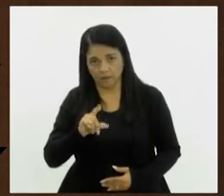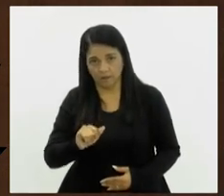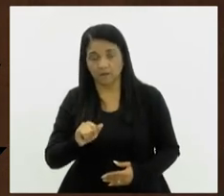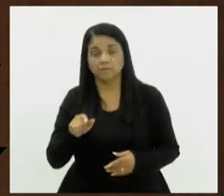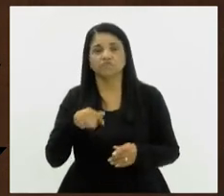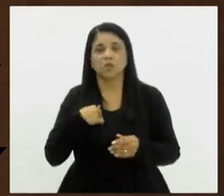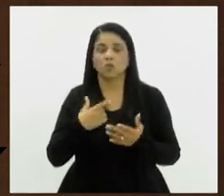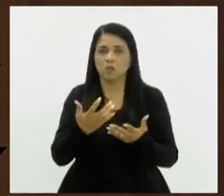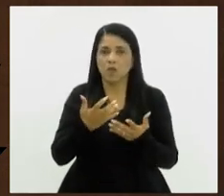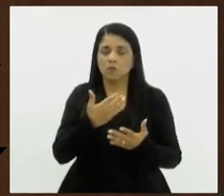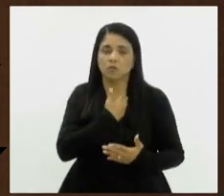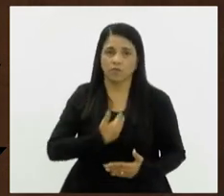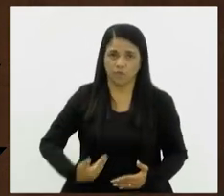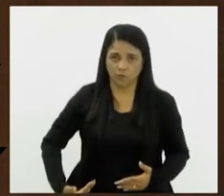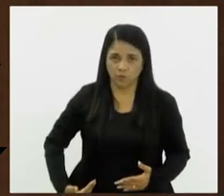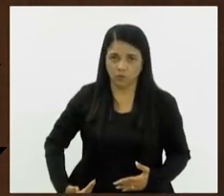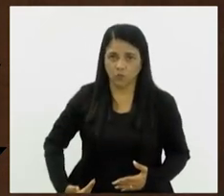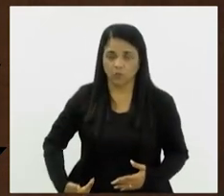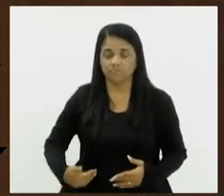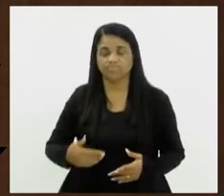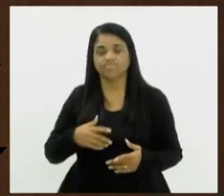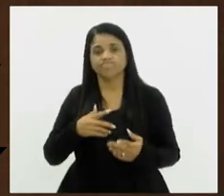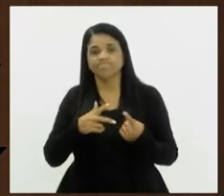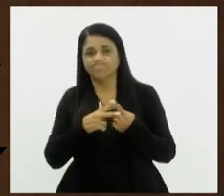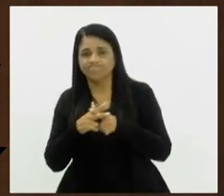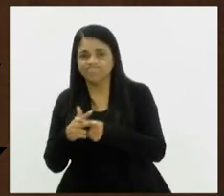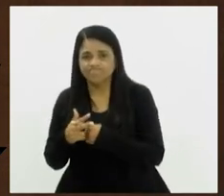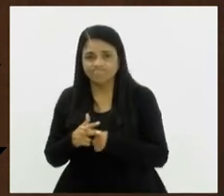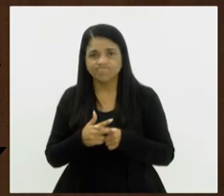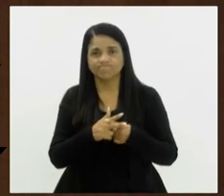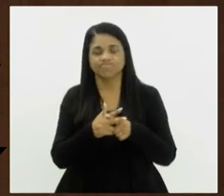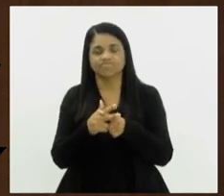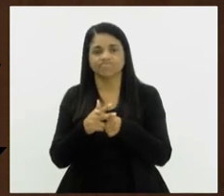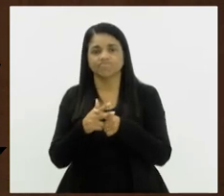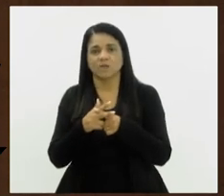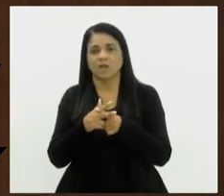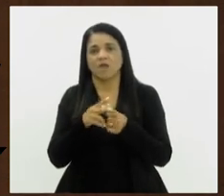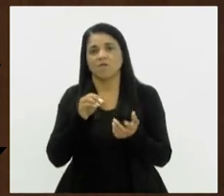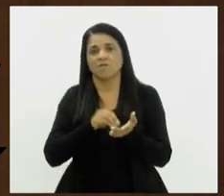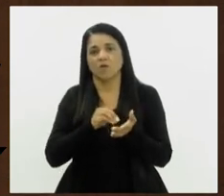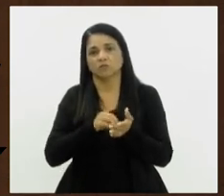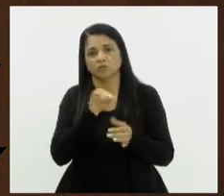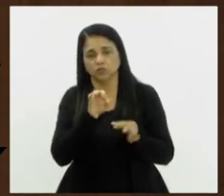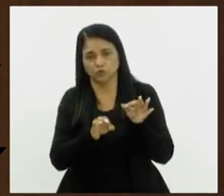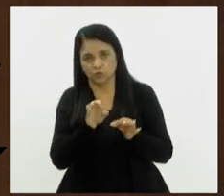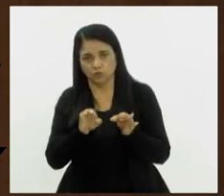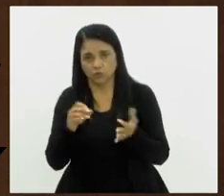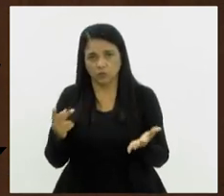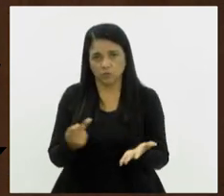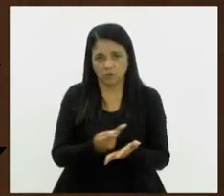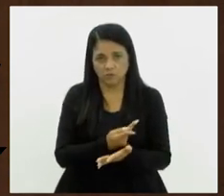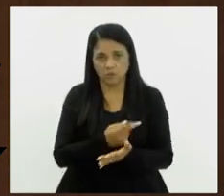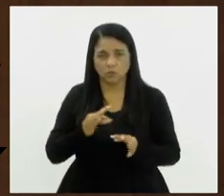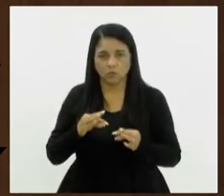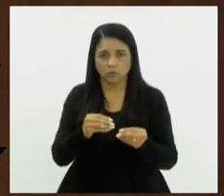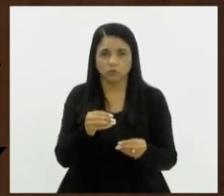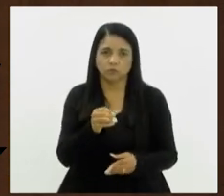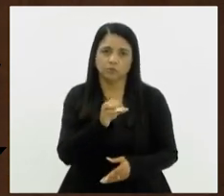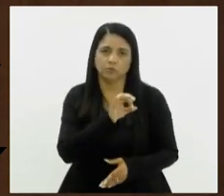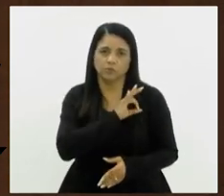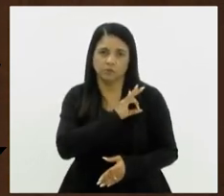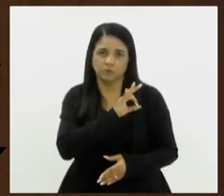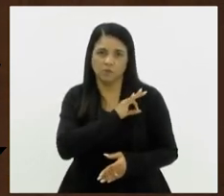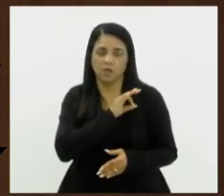realmente veja e repare realmente essa injustiça, que vem acontecendo com todos os policiais